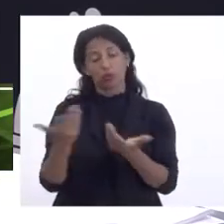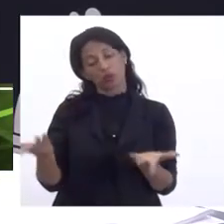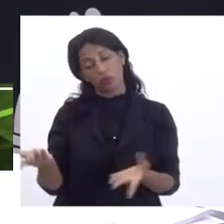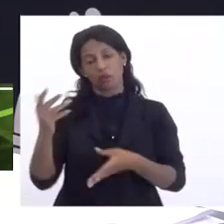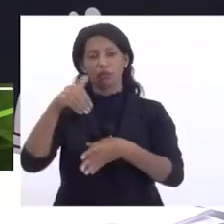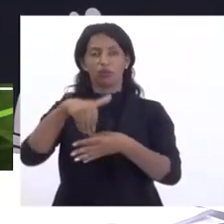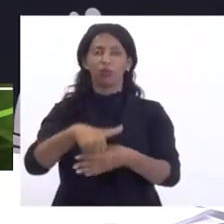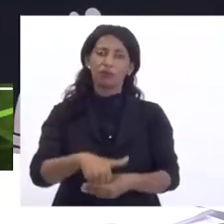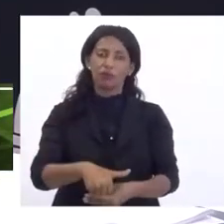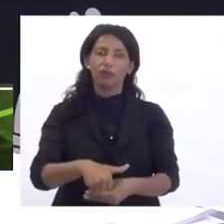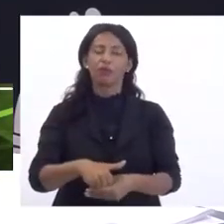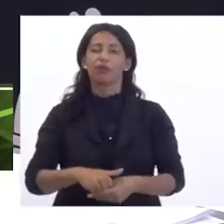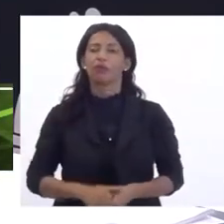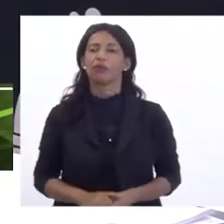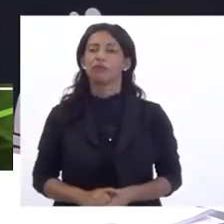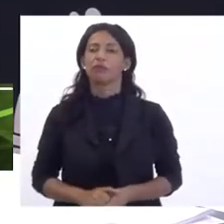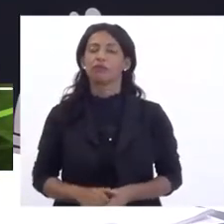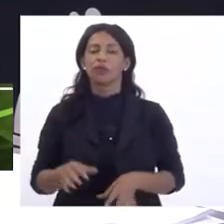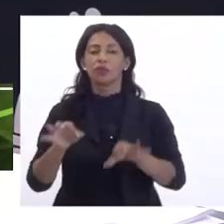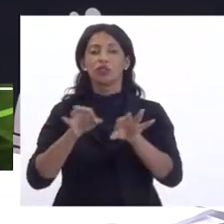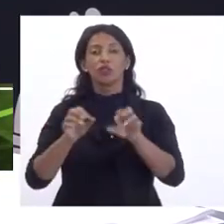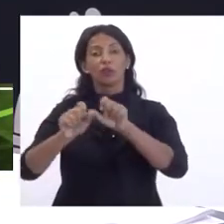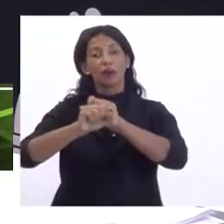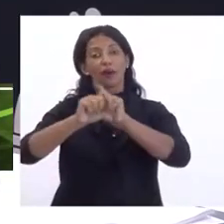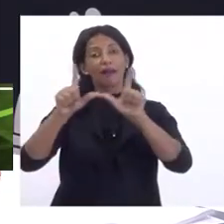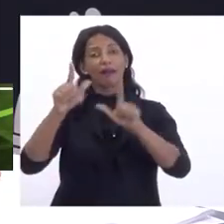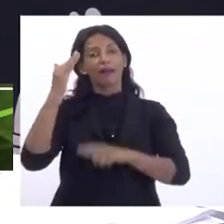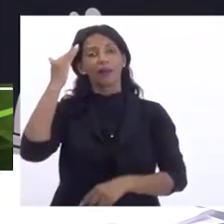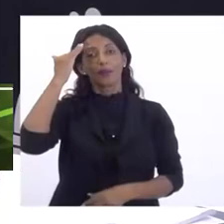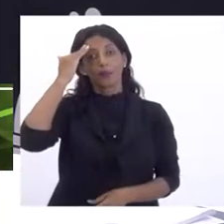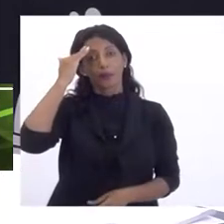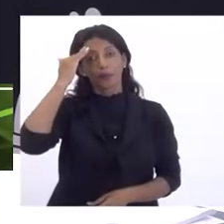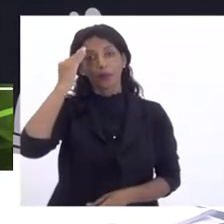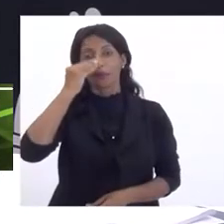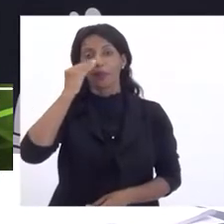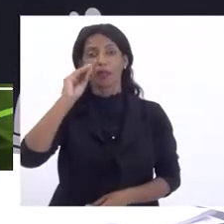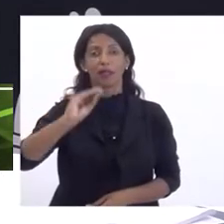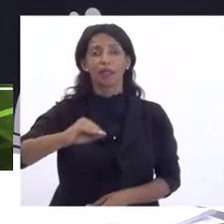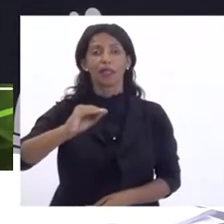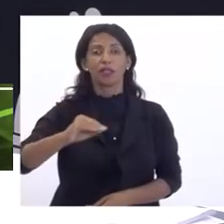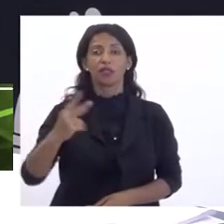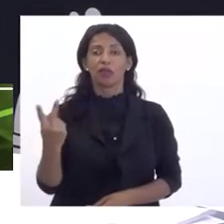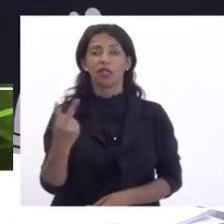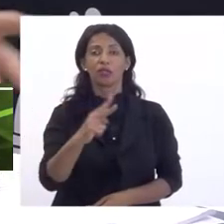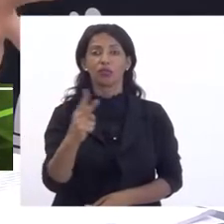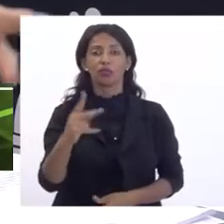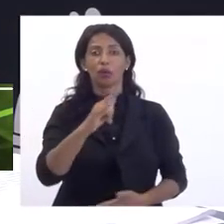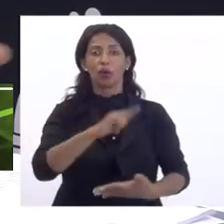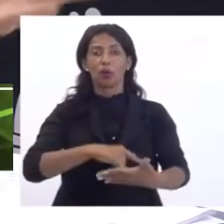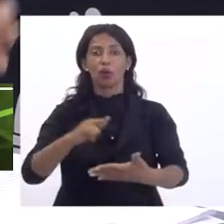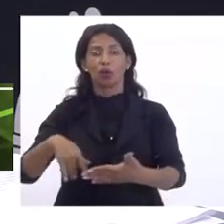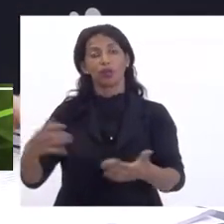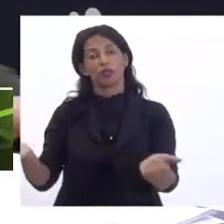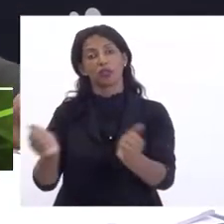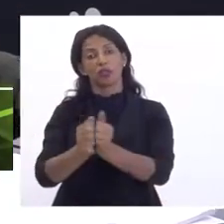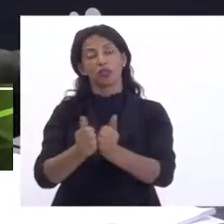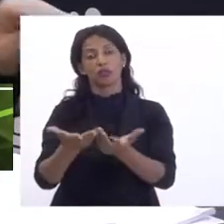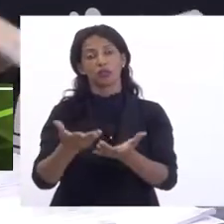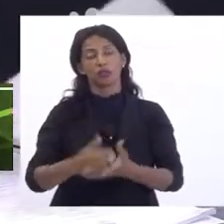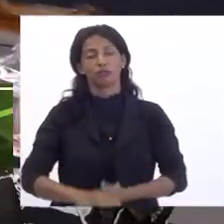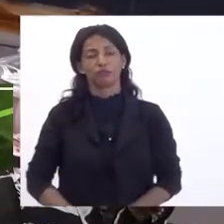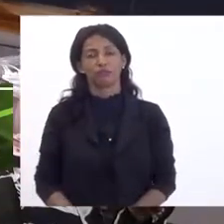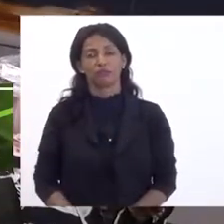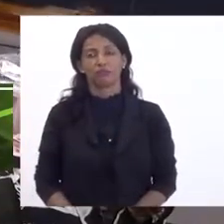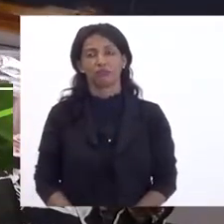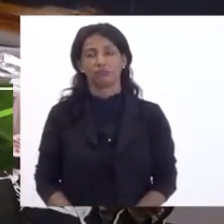votando de forma clara e consciente pela rejeição de ambas as contas, já que está junto.